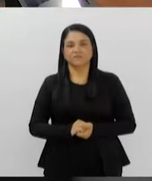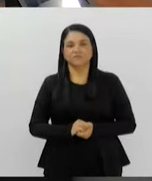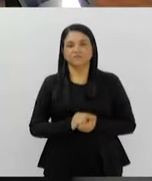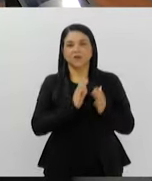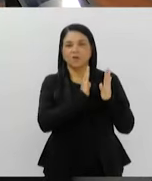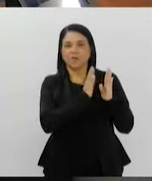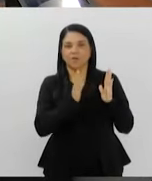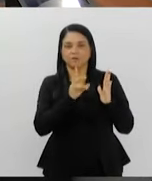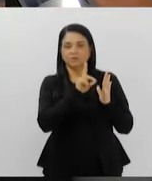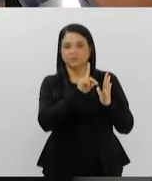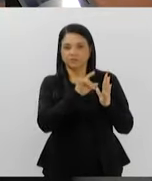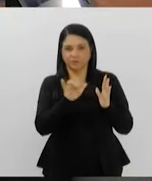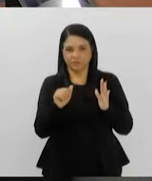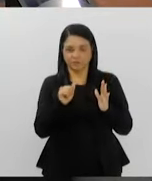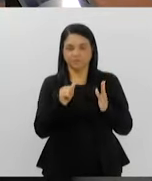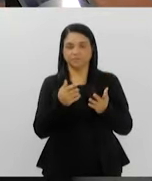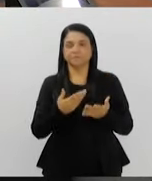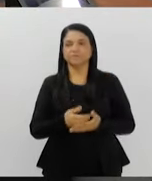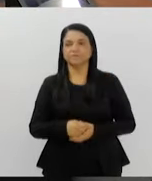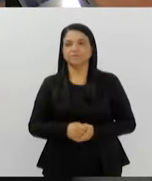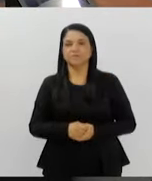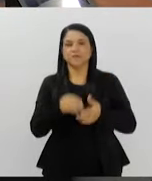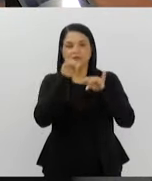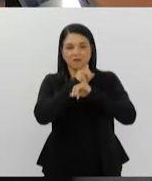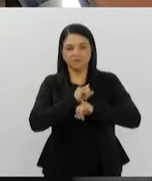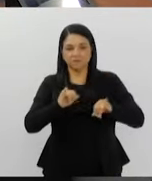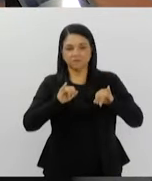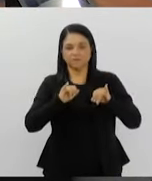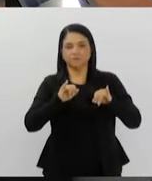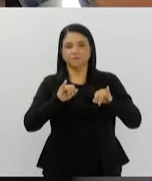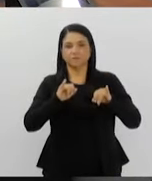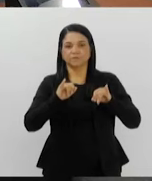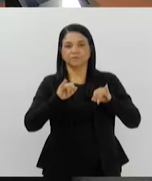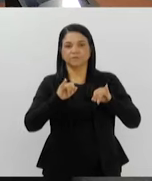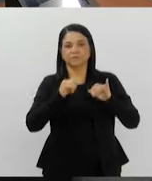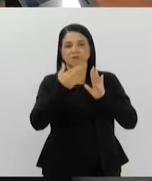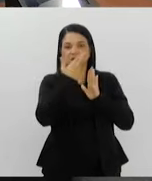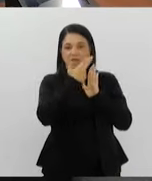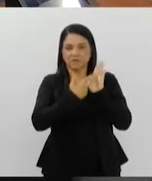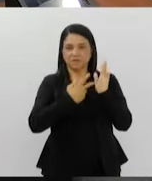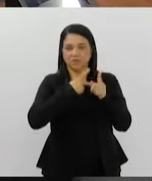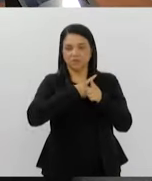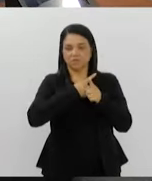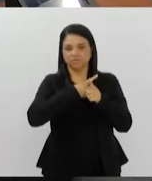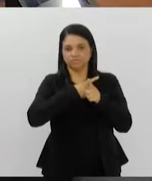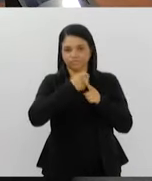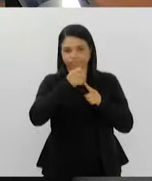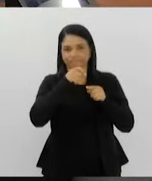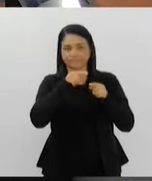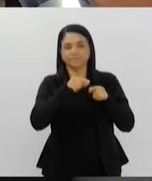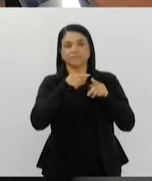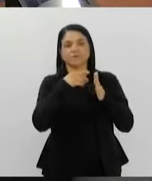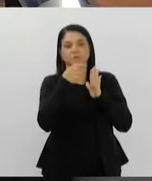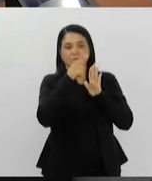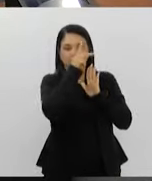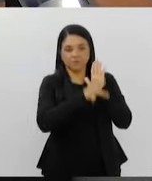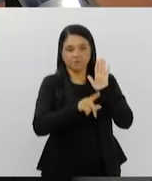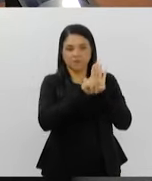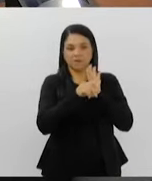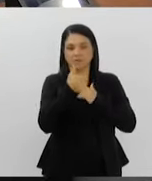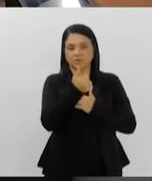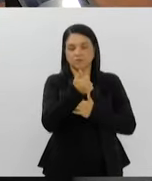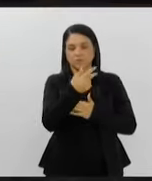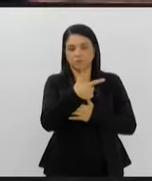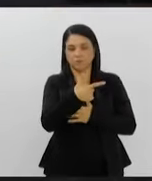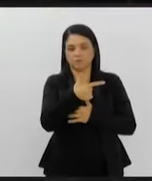Passa-se a ordem do dia. Anuncio. Redação final assim emendada. Projeto de lei número